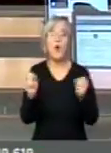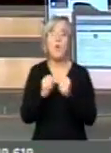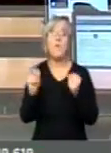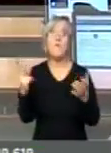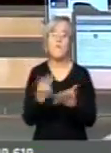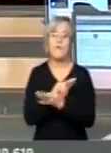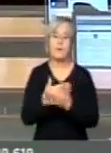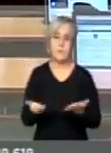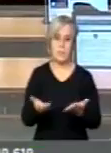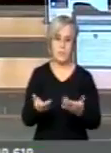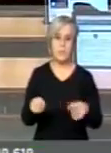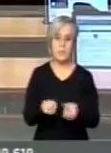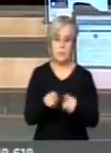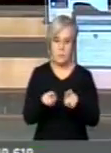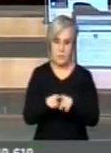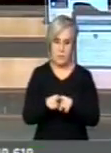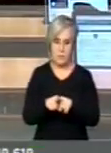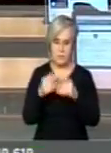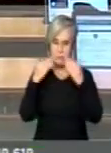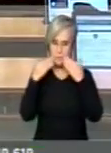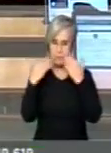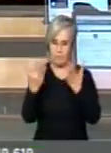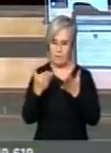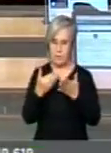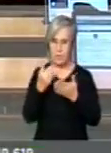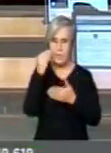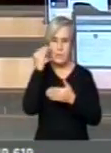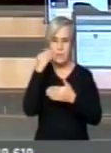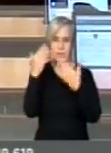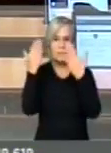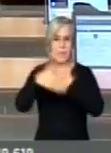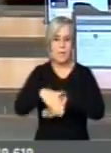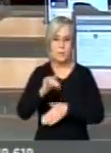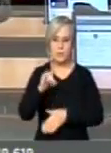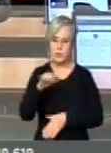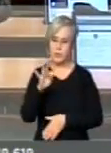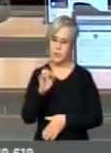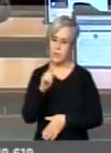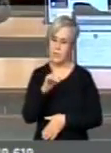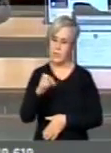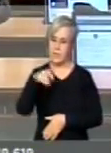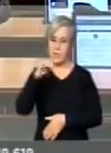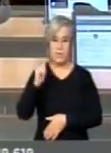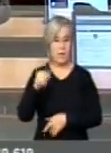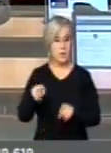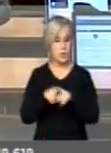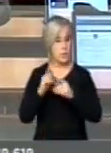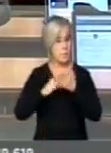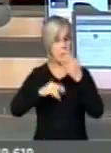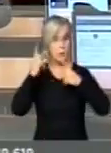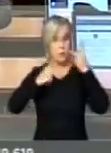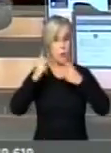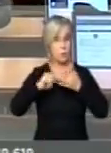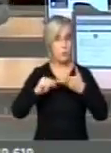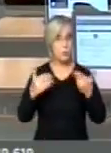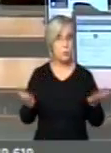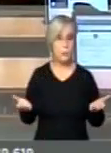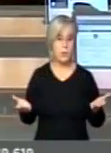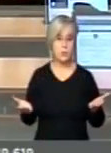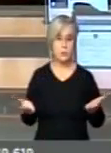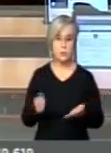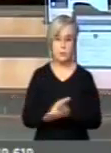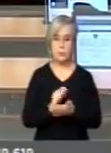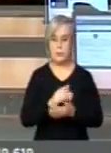devia se aplicar aos políticos também. Não é só os servidores públicos, não. Eu vejo servidores